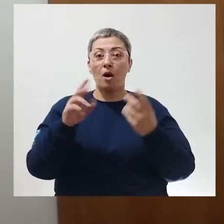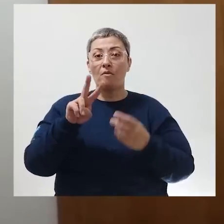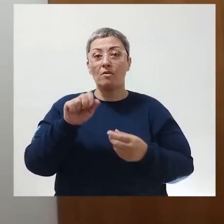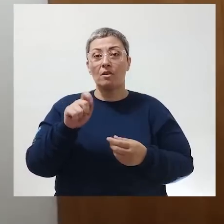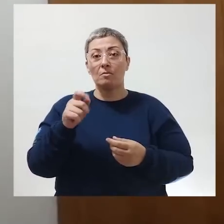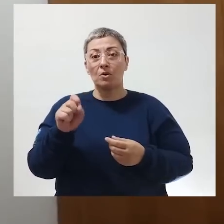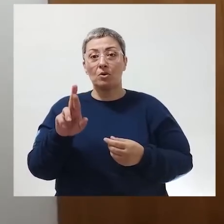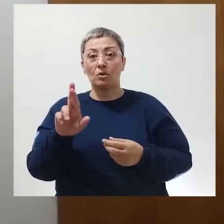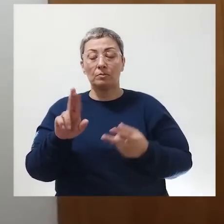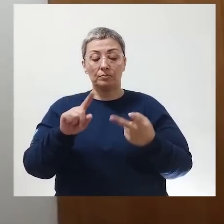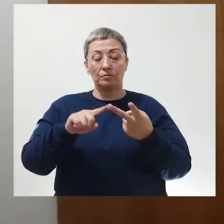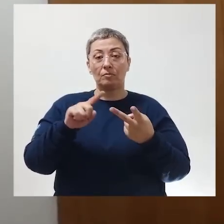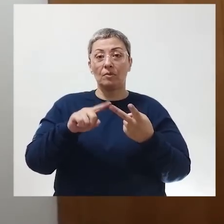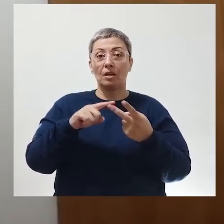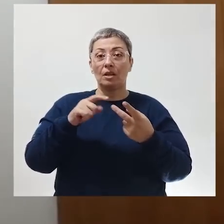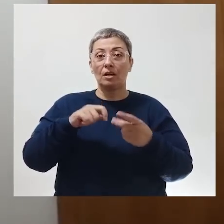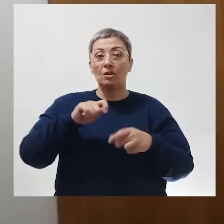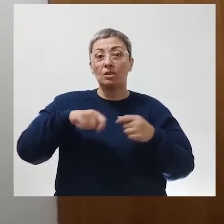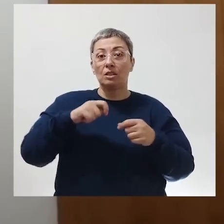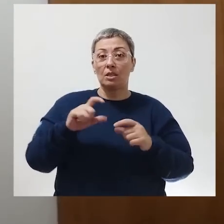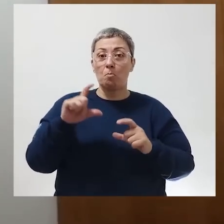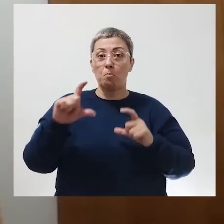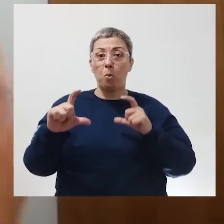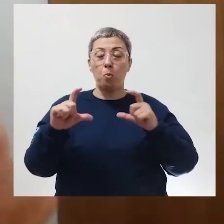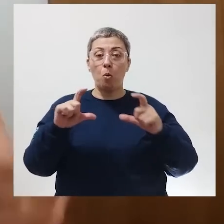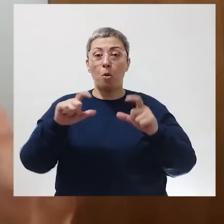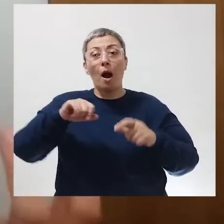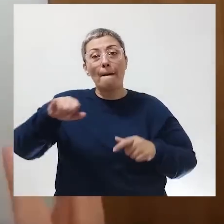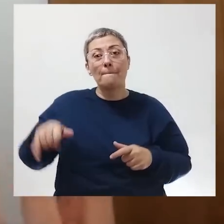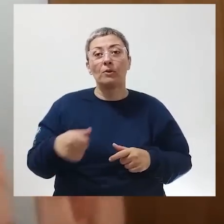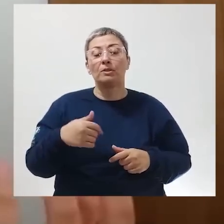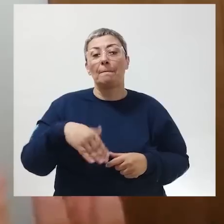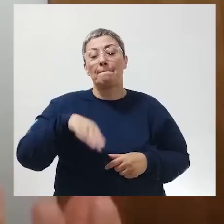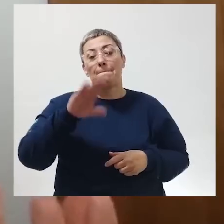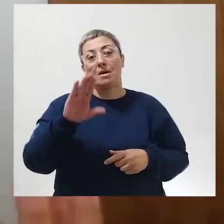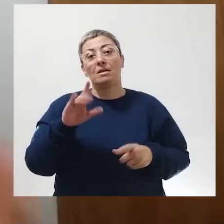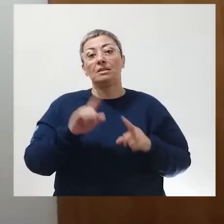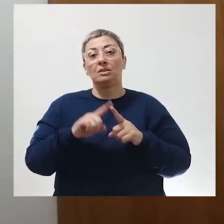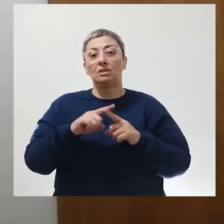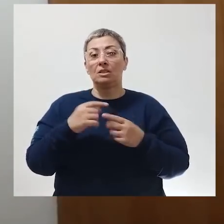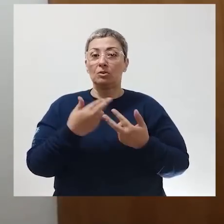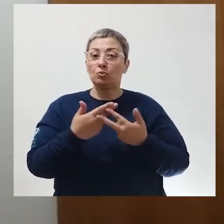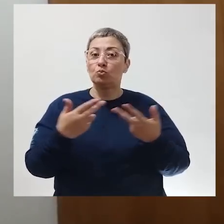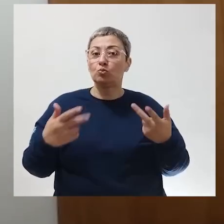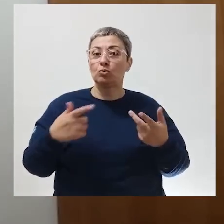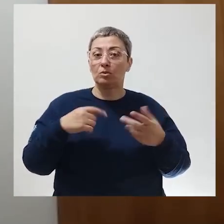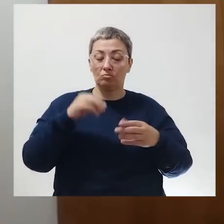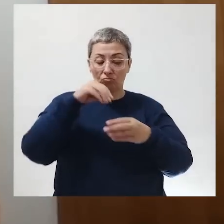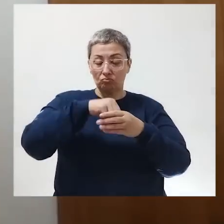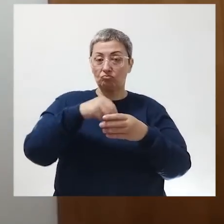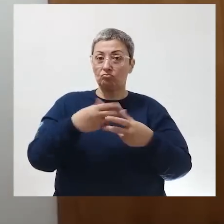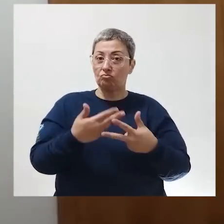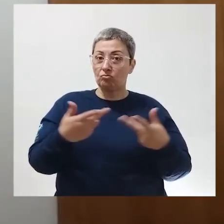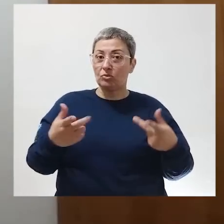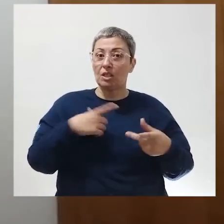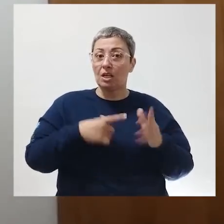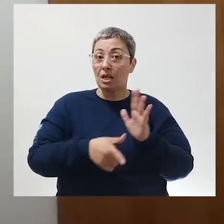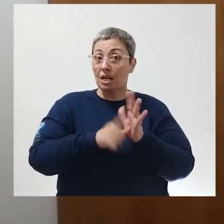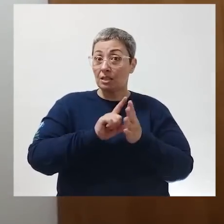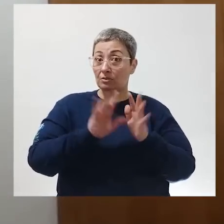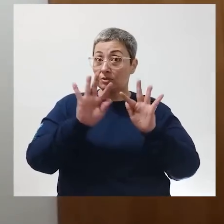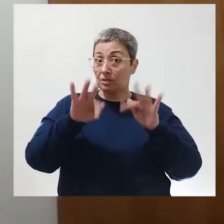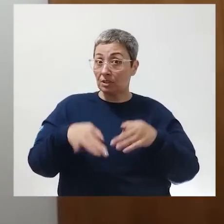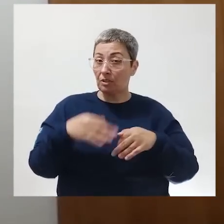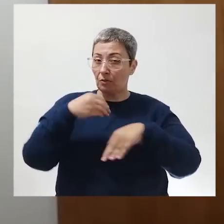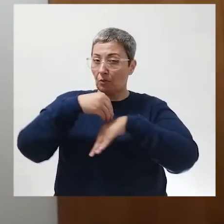é cozinhar em pedaços maiores para aproveitar mais os nutrientes. E antes de finalizar, eu vou